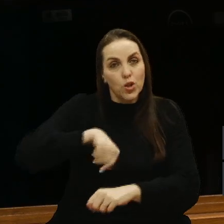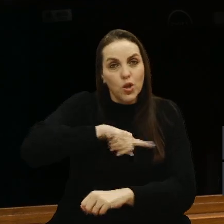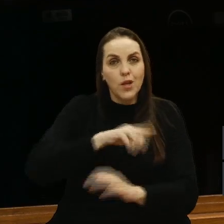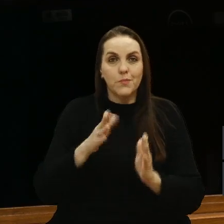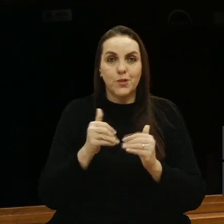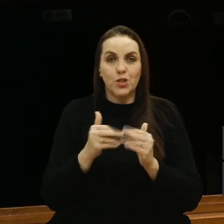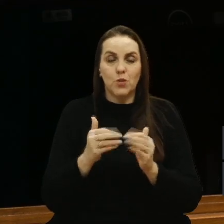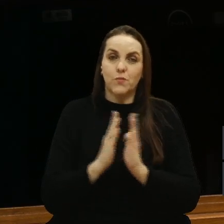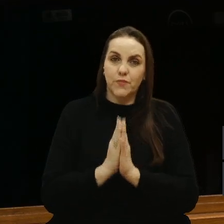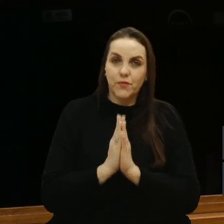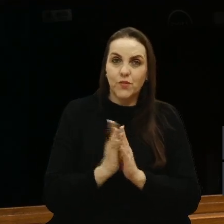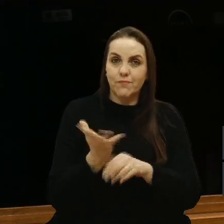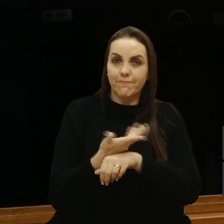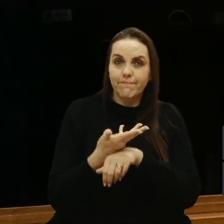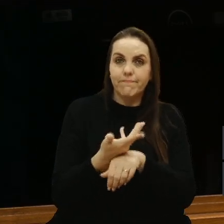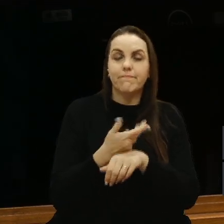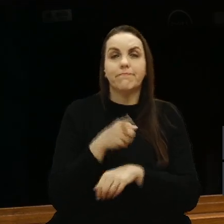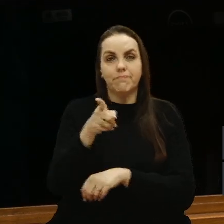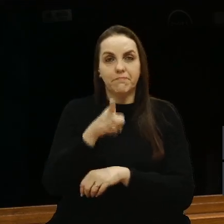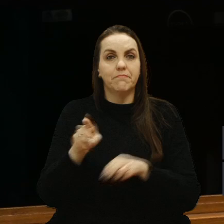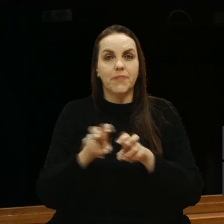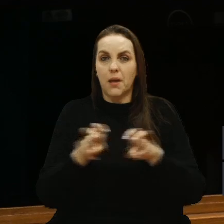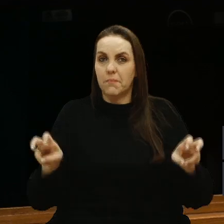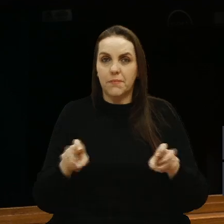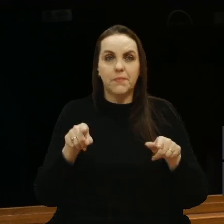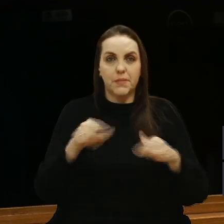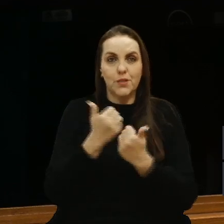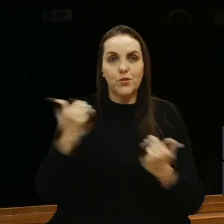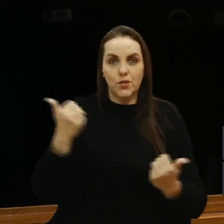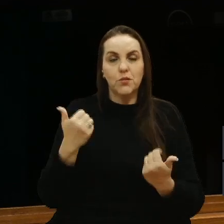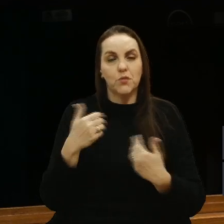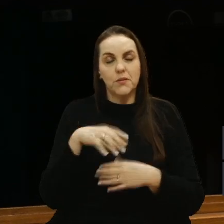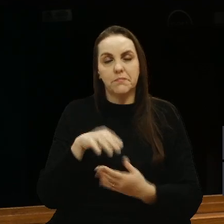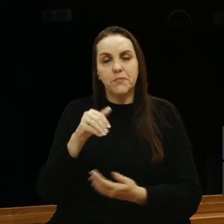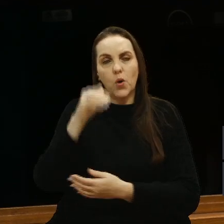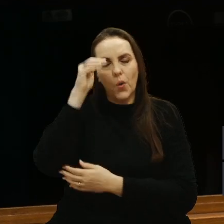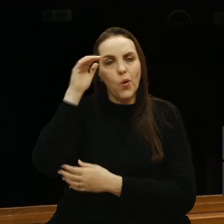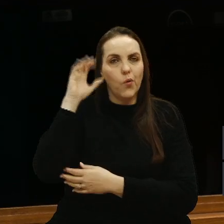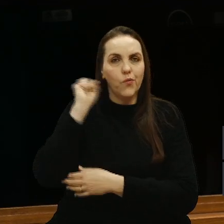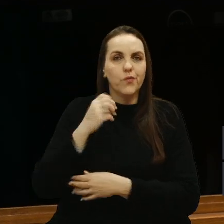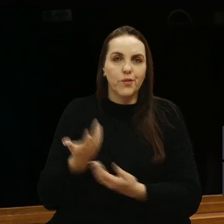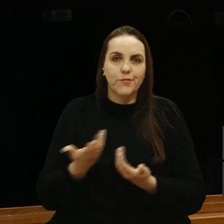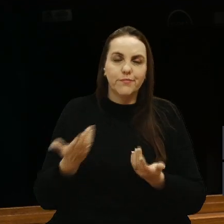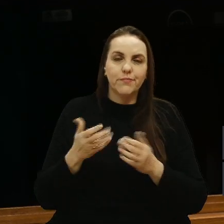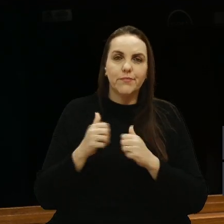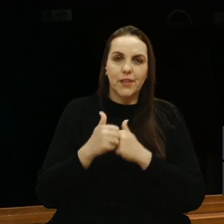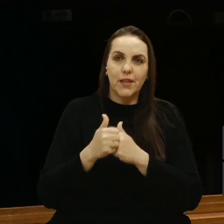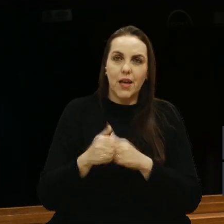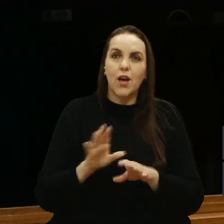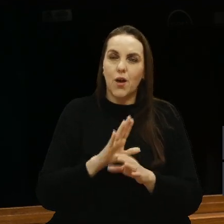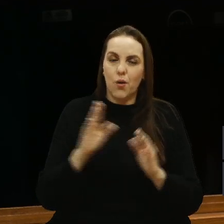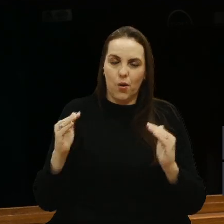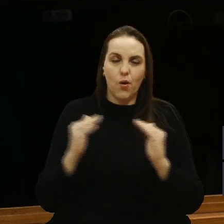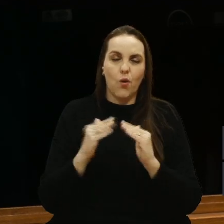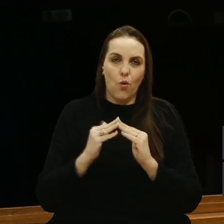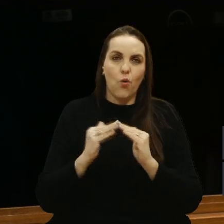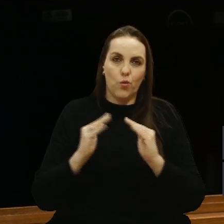fosse agilizado, de pronto, a mesa, né? Ou nos ouviu e colocou em votação em 2 sessões extraordinárias para que a